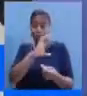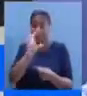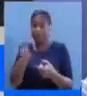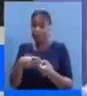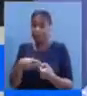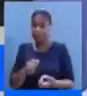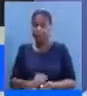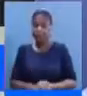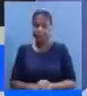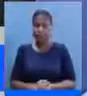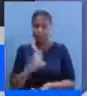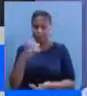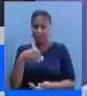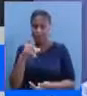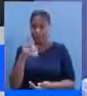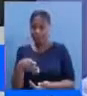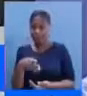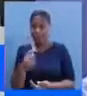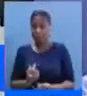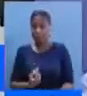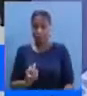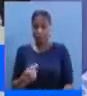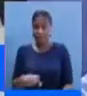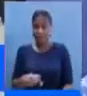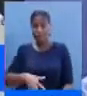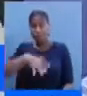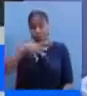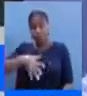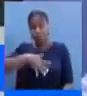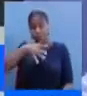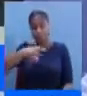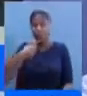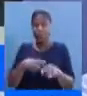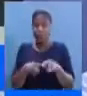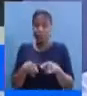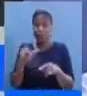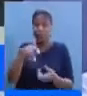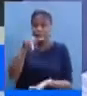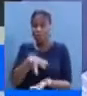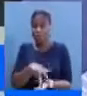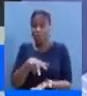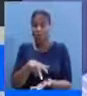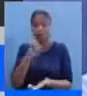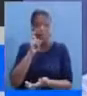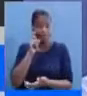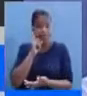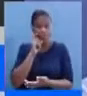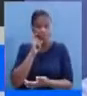membros. A CPLP deve ter um discurso político e oficial de